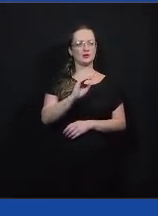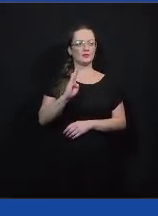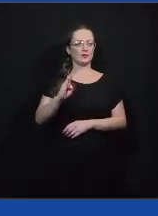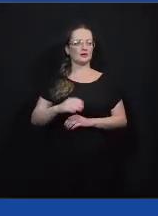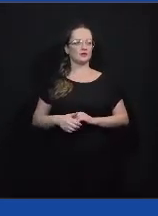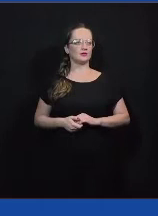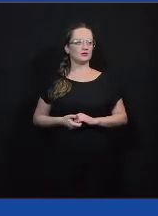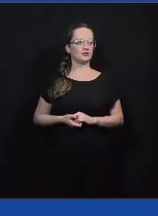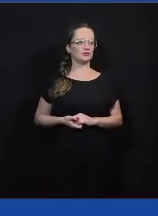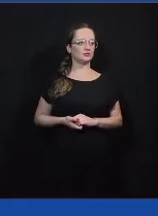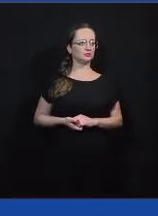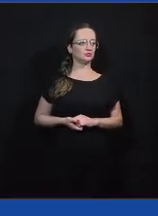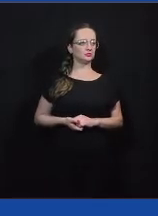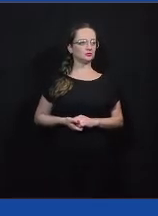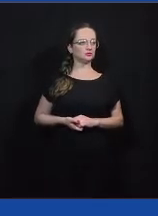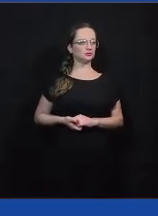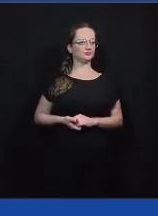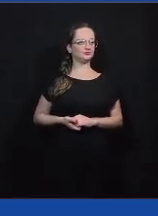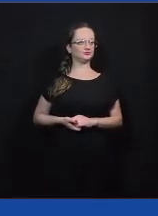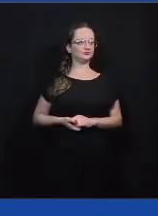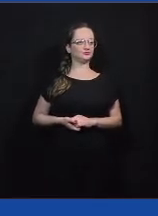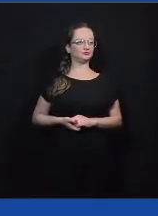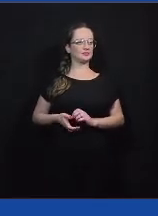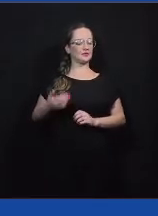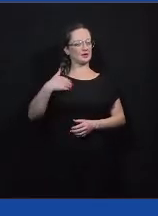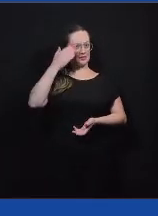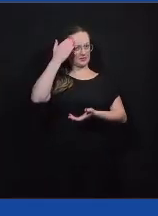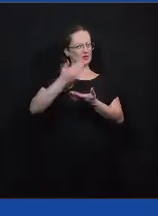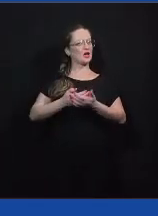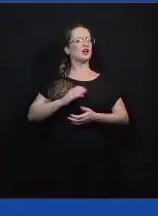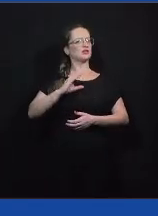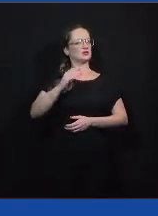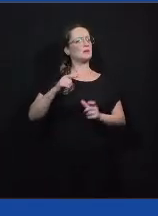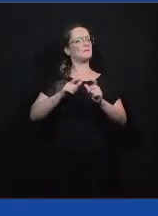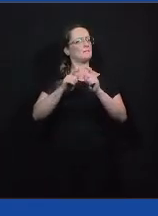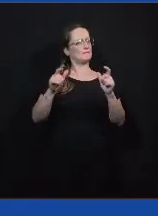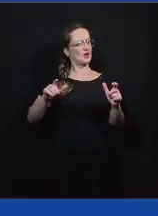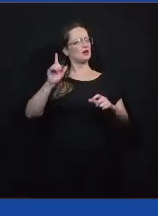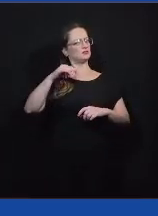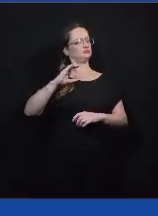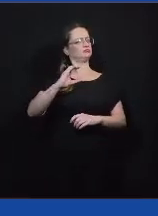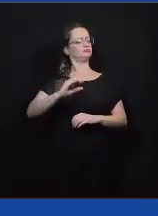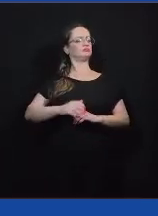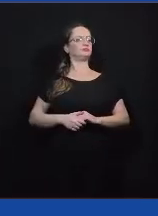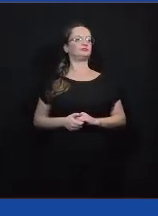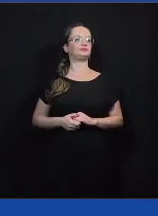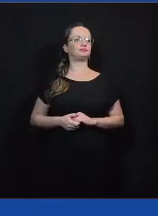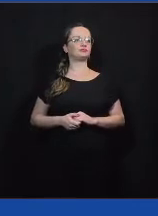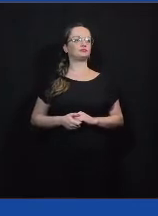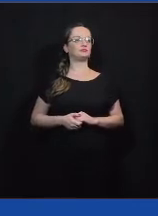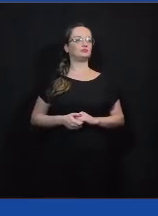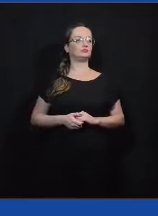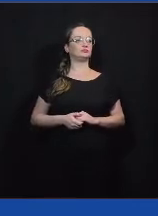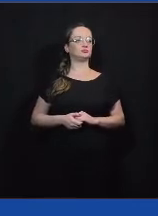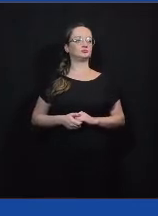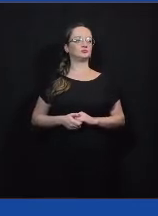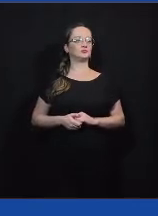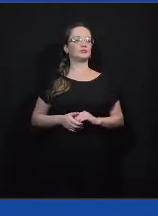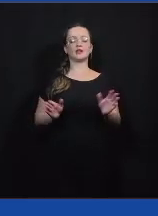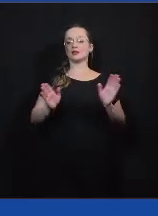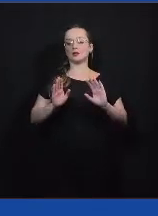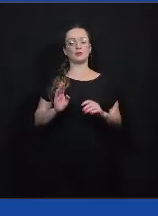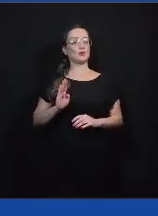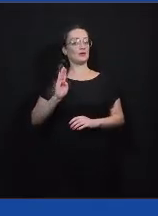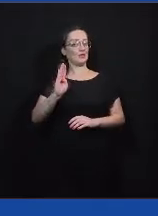É sim é tá tá mais para ser viu eu nos últimos comentários Aqui tá engrossando o caldo dos e Beleza então não é de